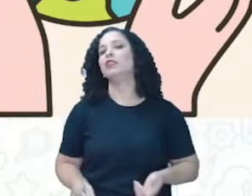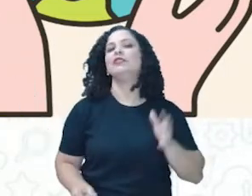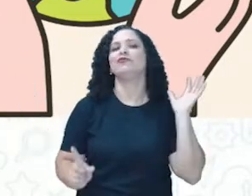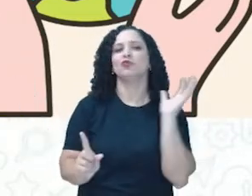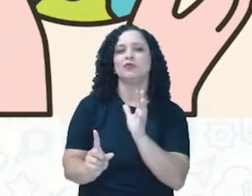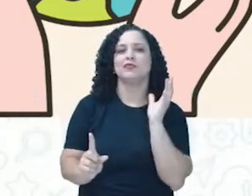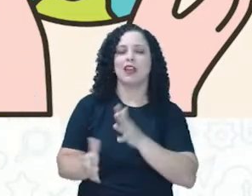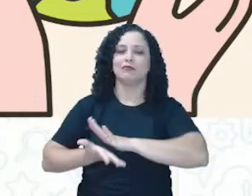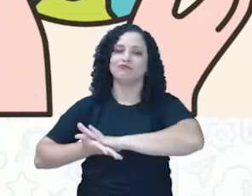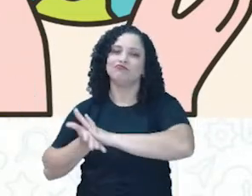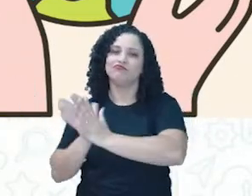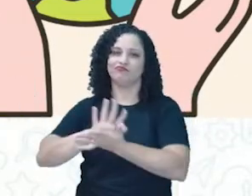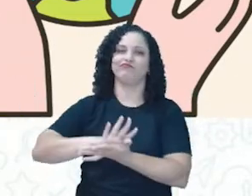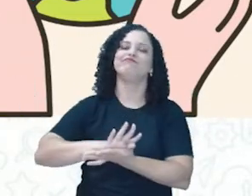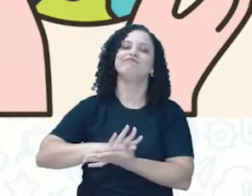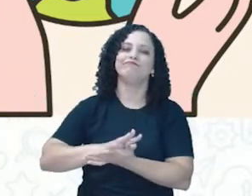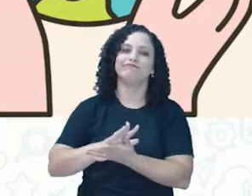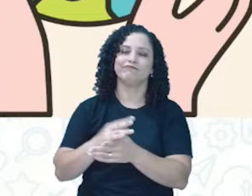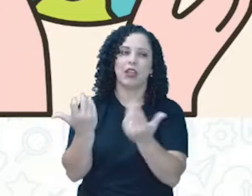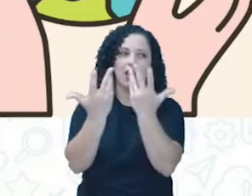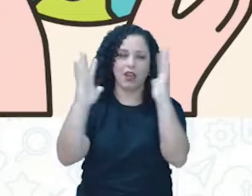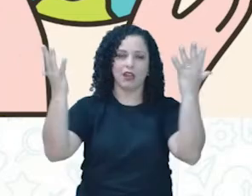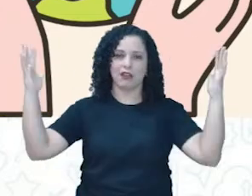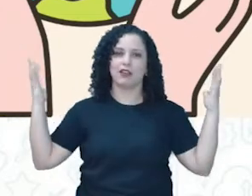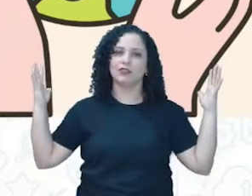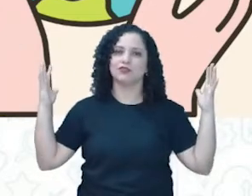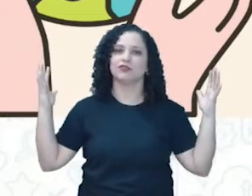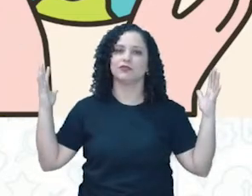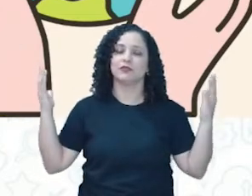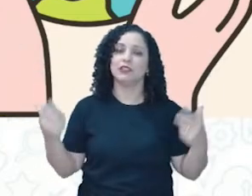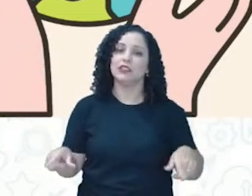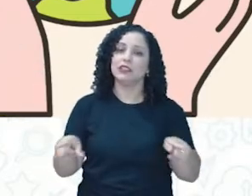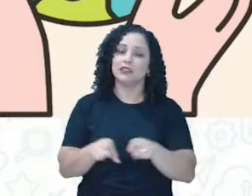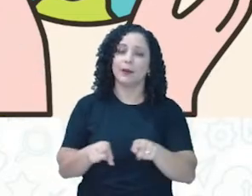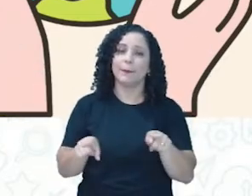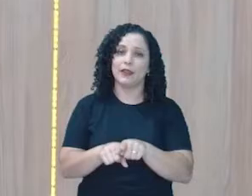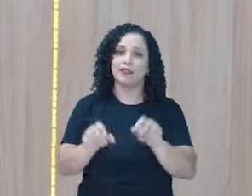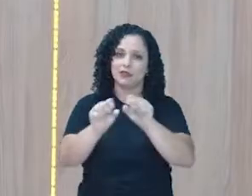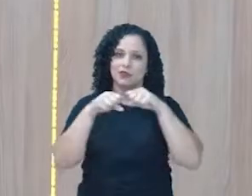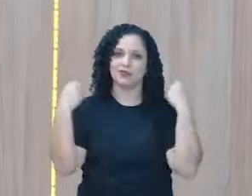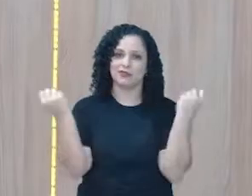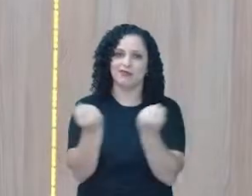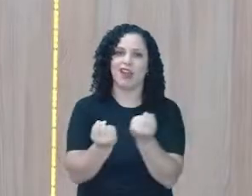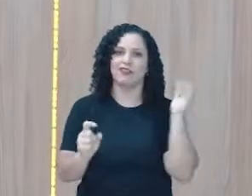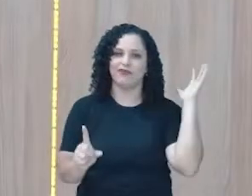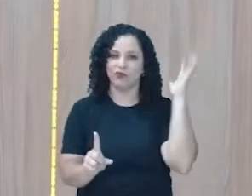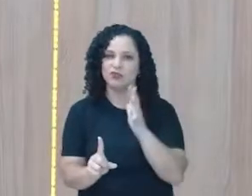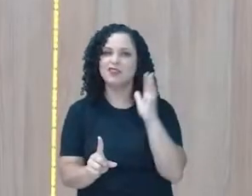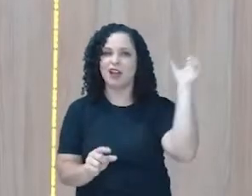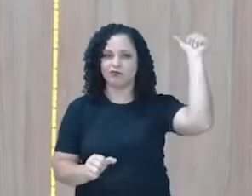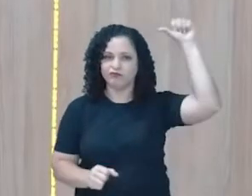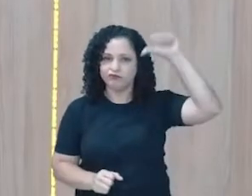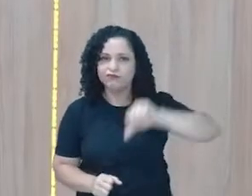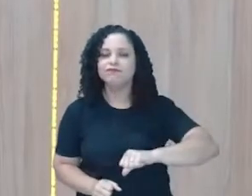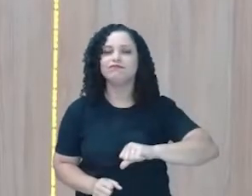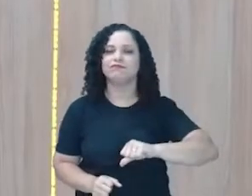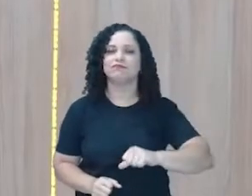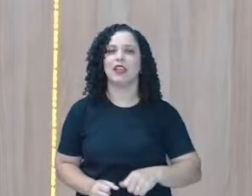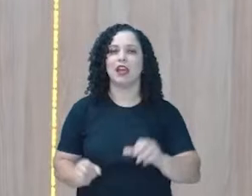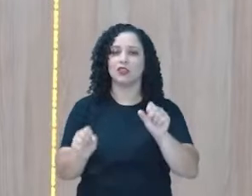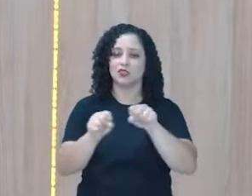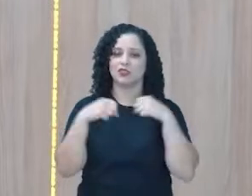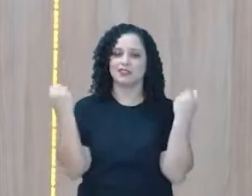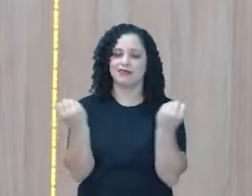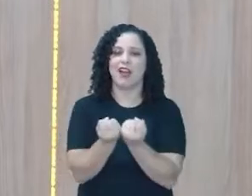problemas ambientais no âmbito tanto da natureza quanto no âmbito social, né? A gente vive numa